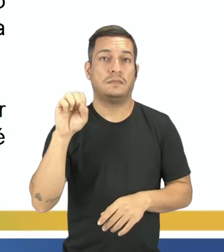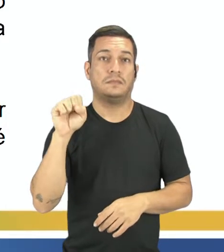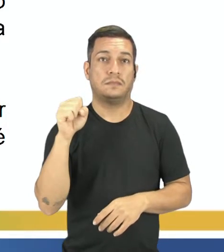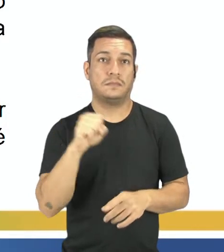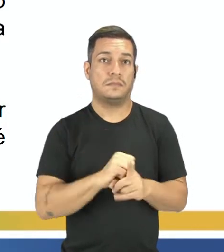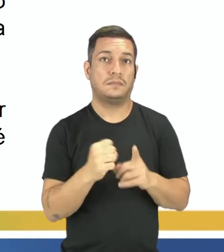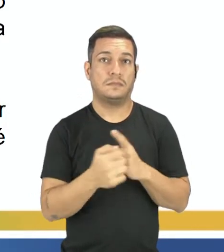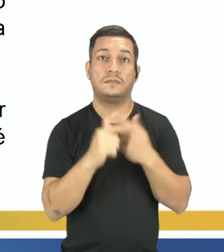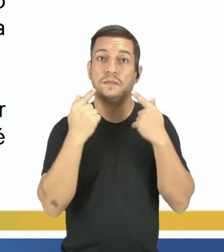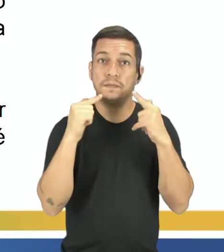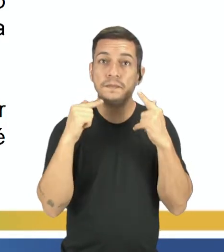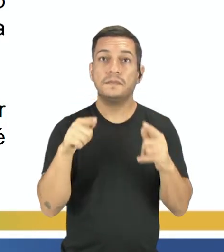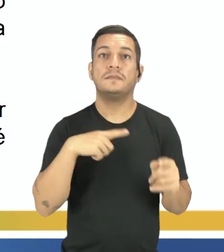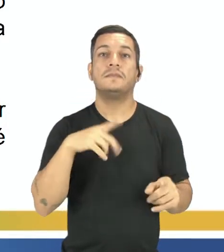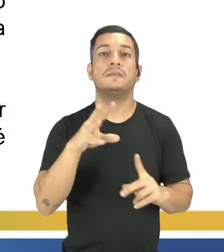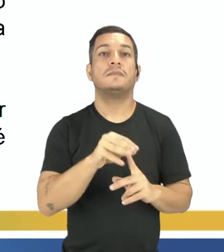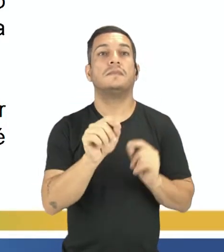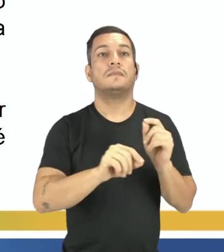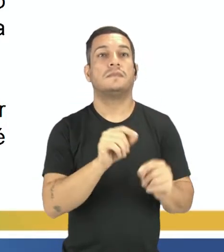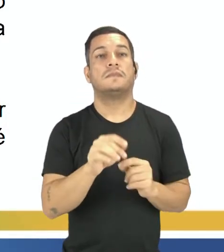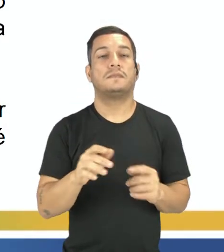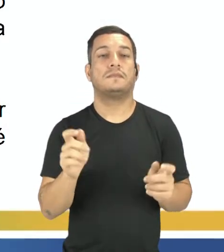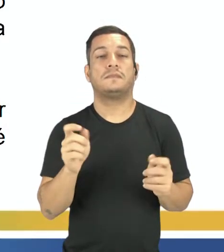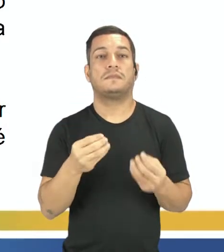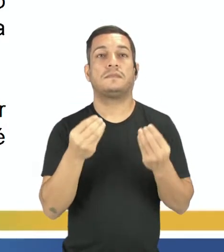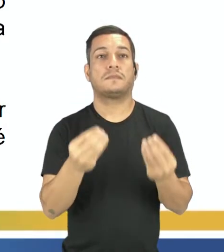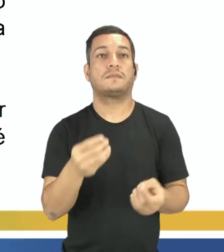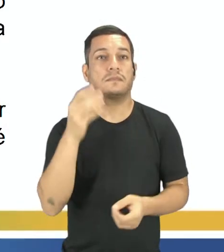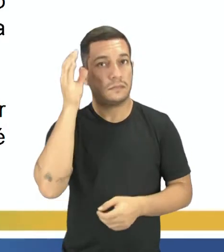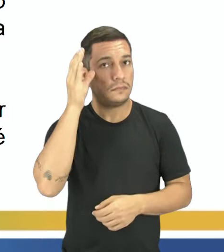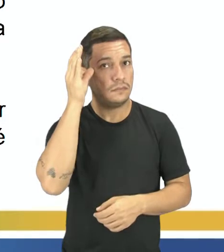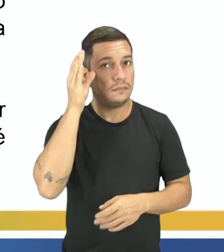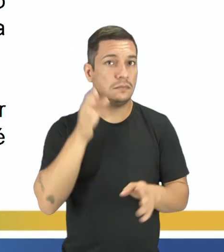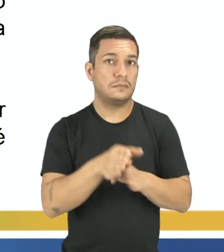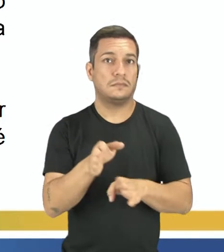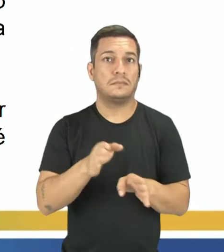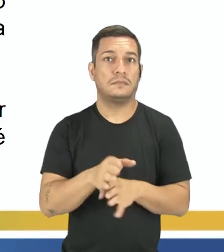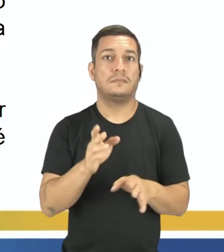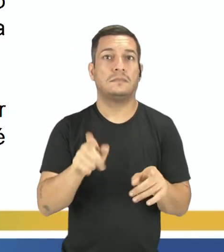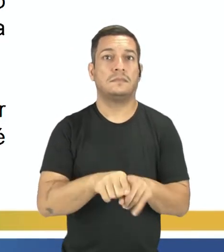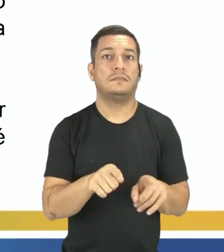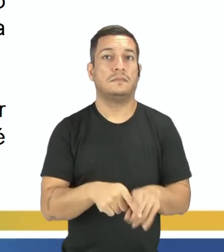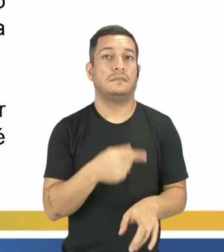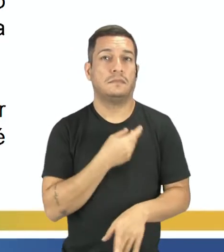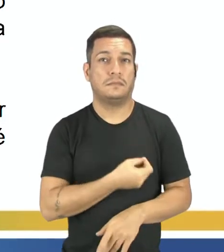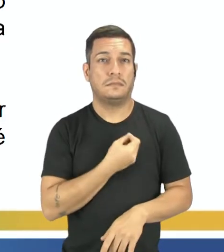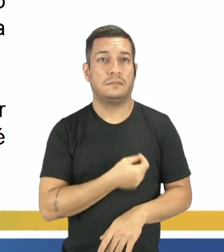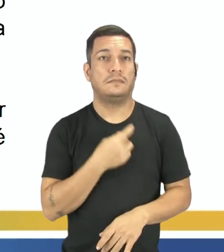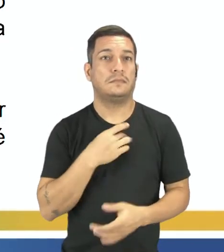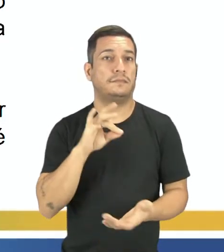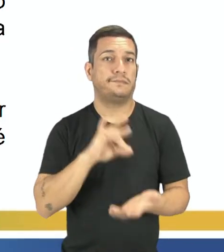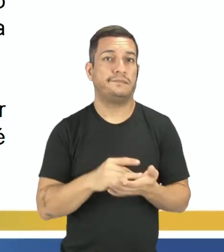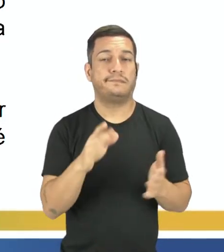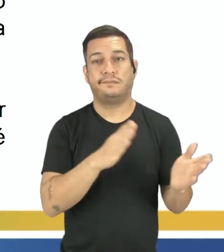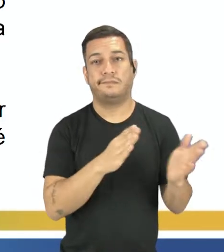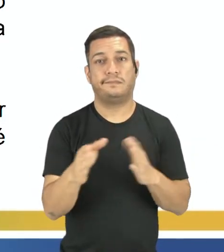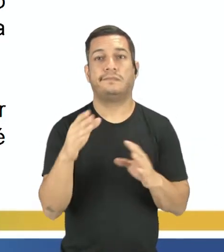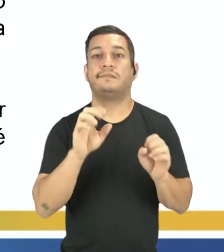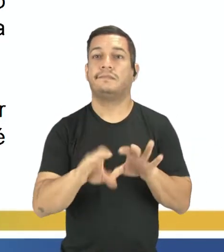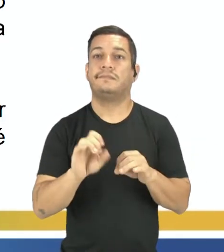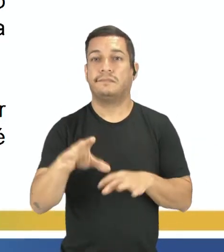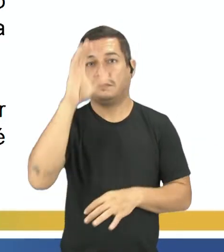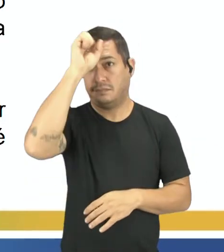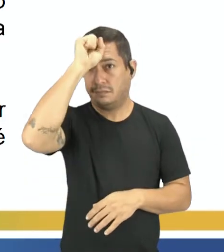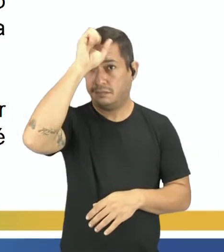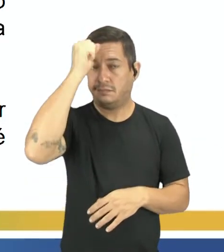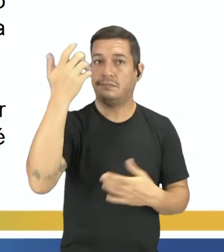como objetivo propiciar ao aluno a conscientização, emancipação e participação efetiva no